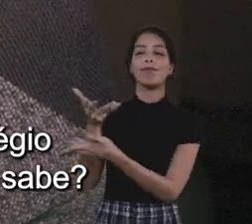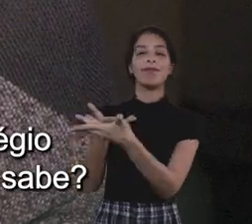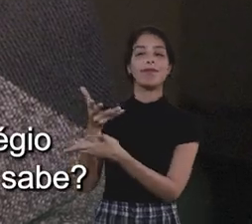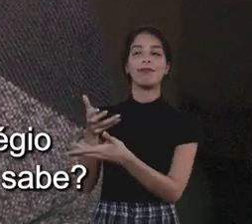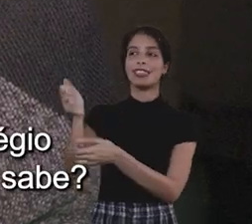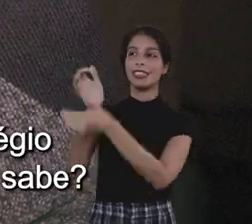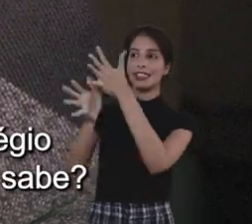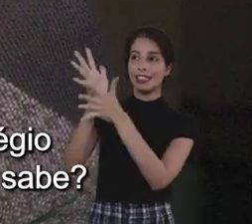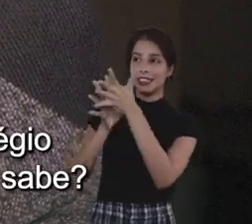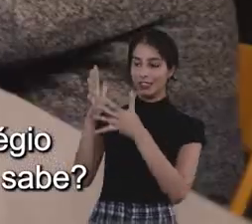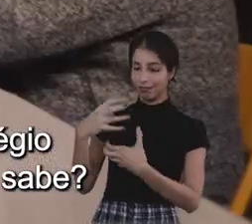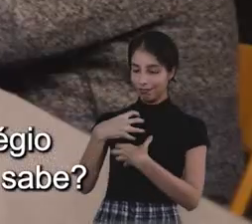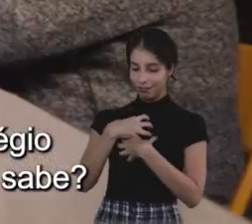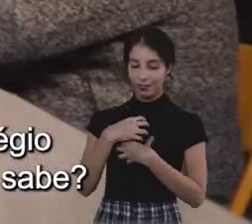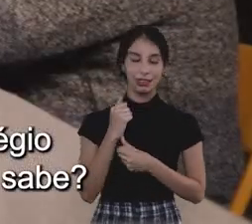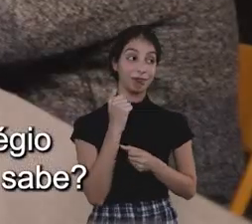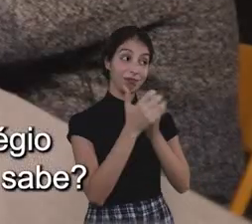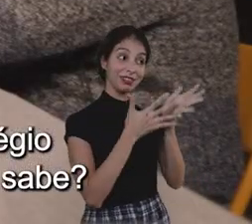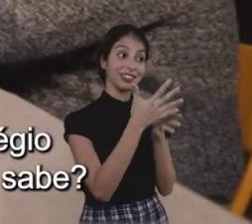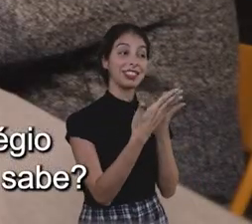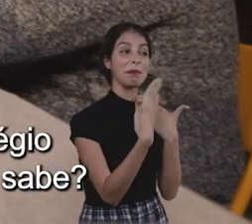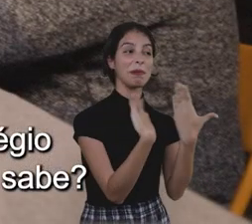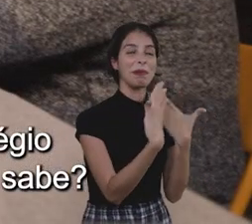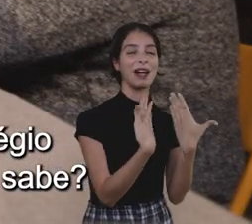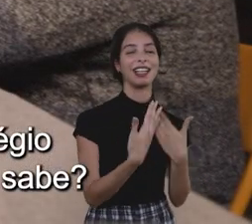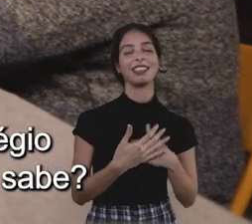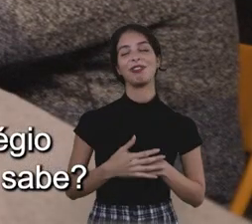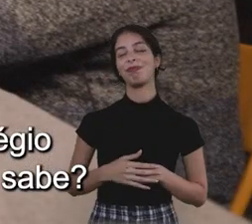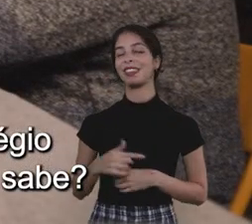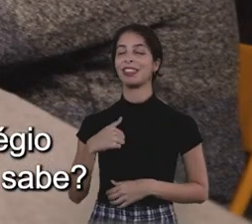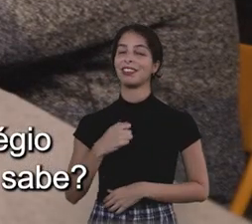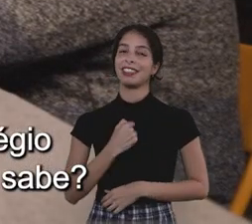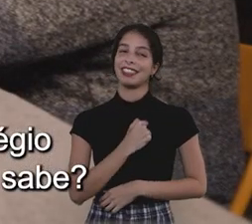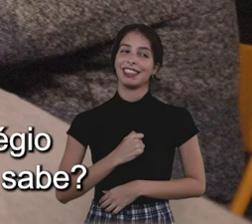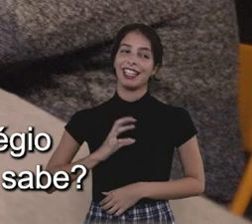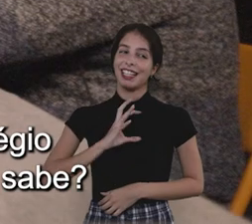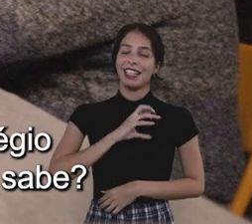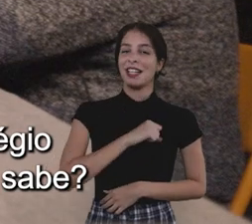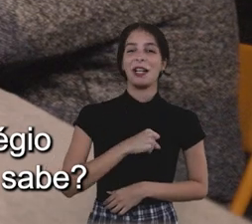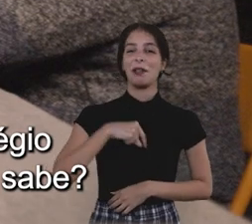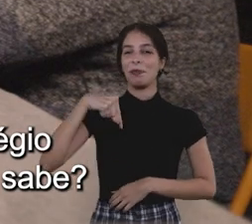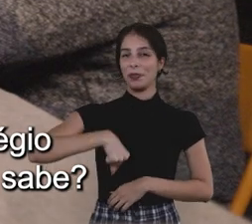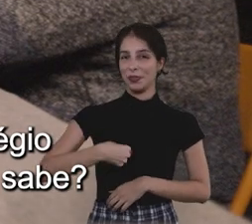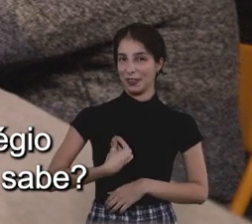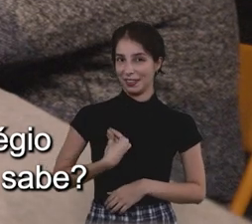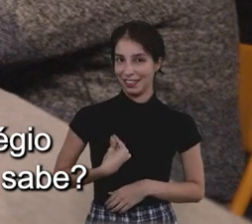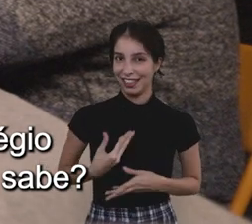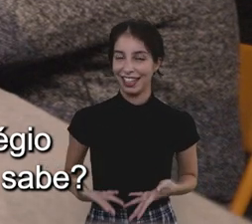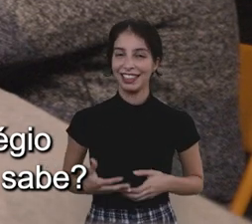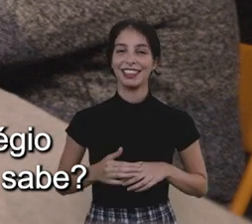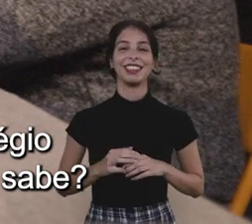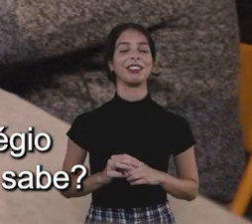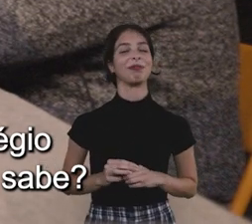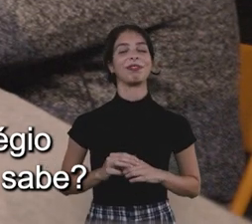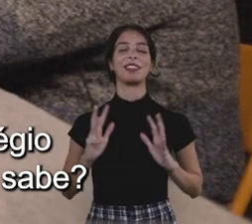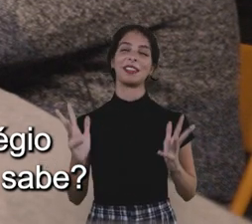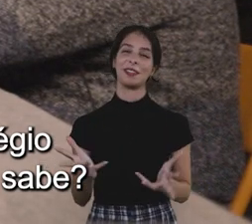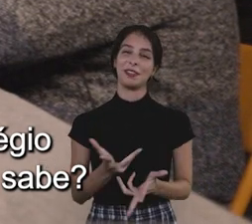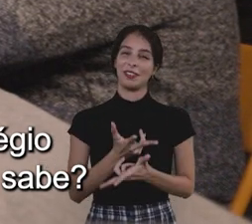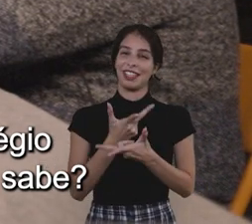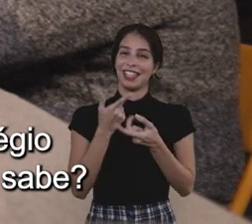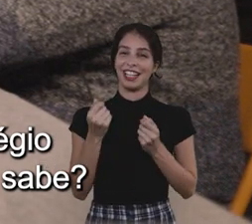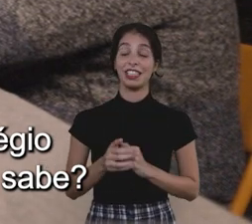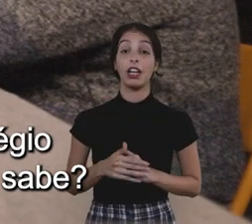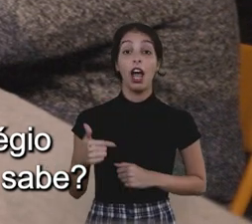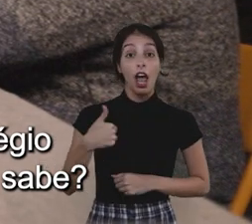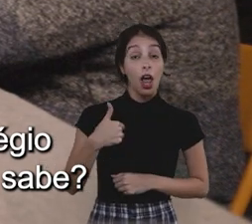um um um tempo de de vida com aquele homem é um é assim é um privilégio assim D vontade de